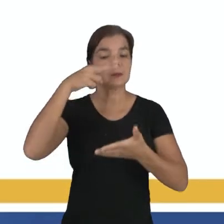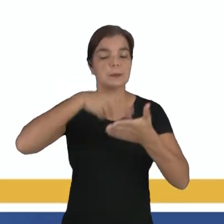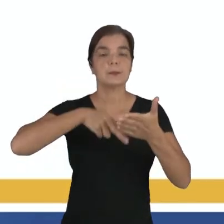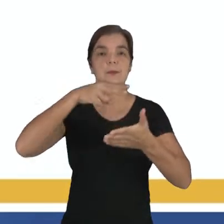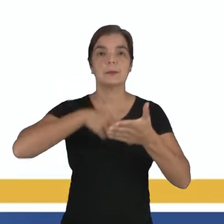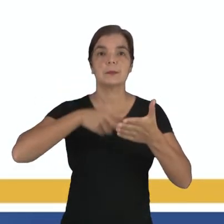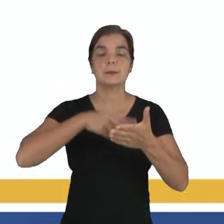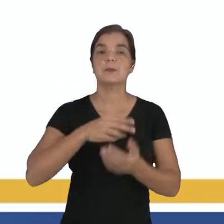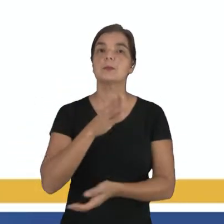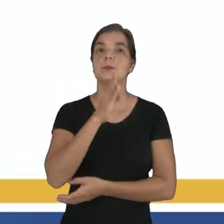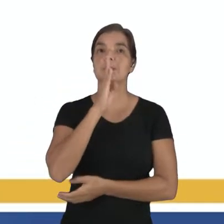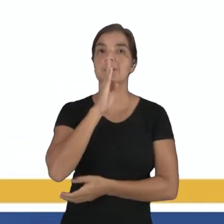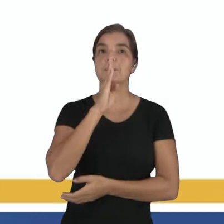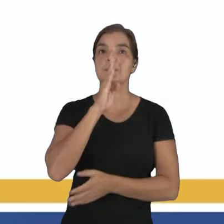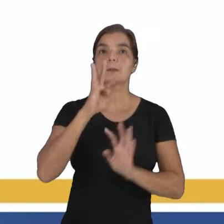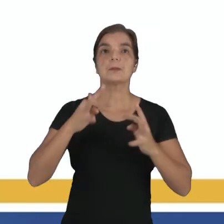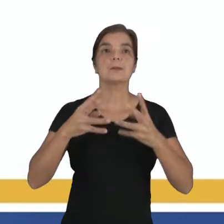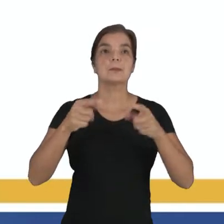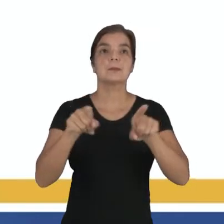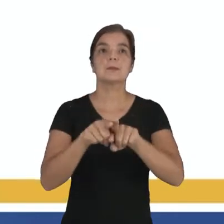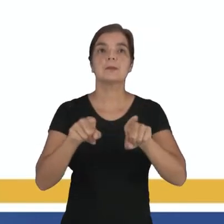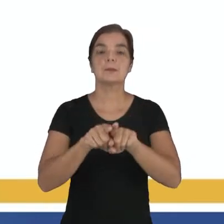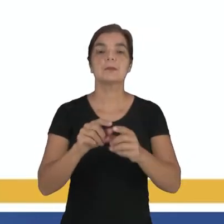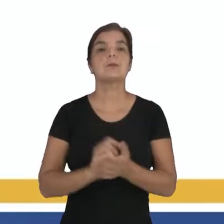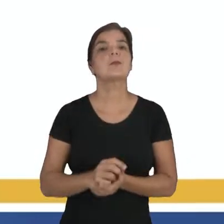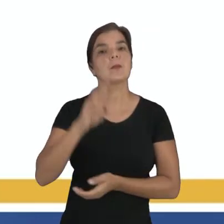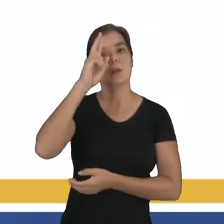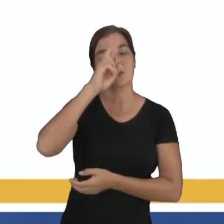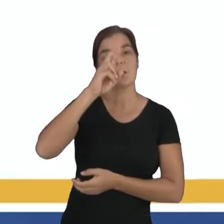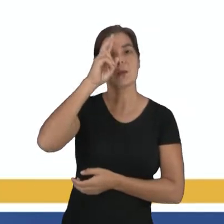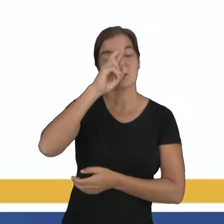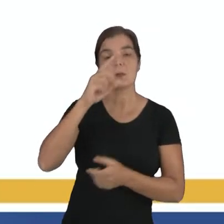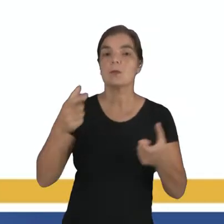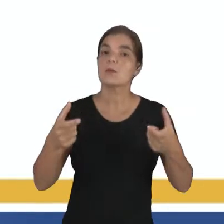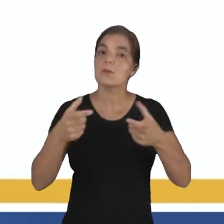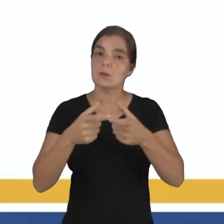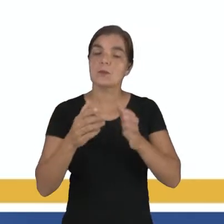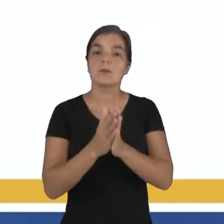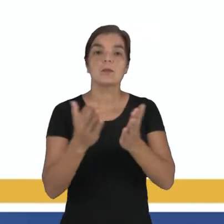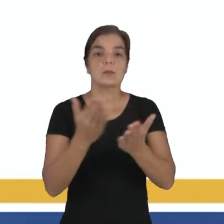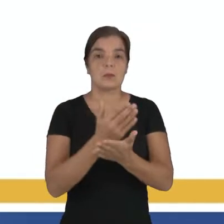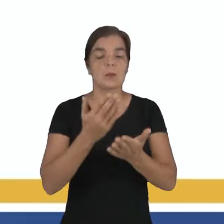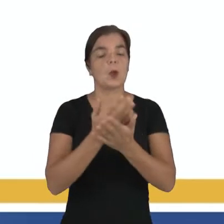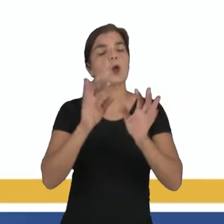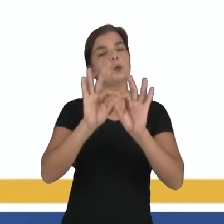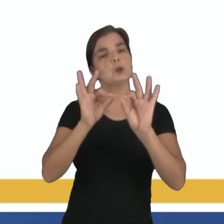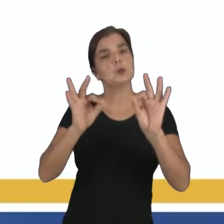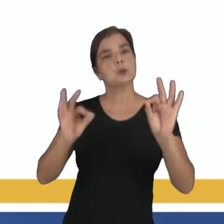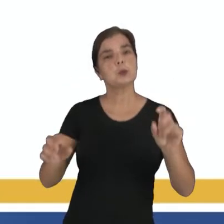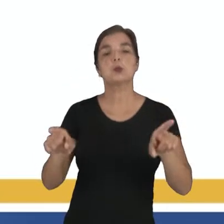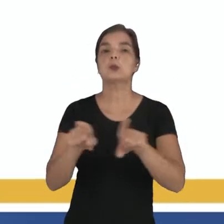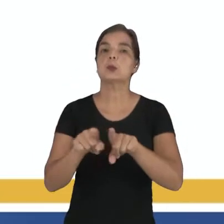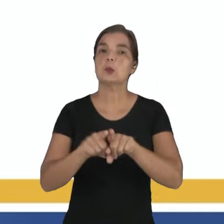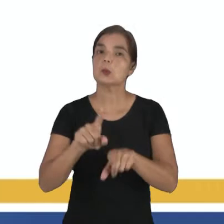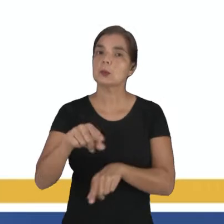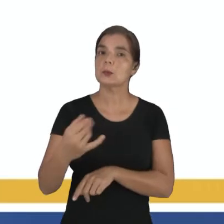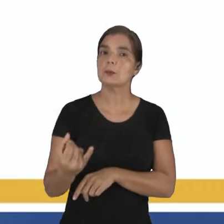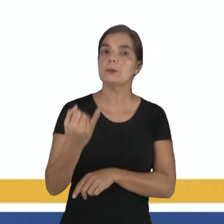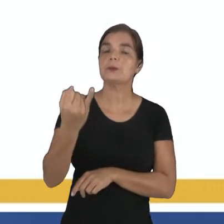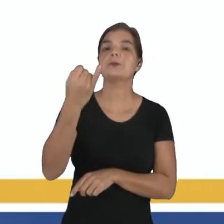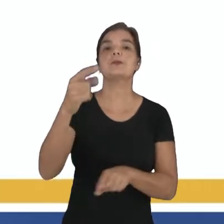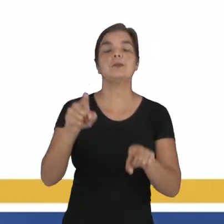do texto por completo. No caso, há histórias mais curtas, e há livros mais extensos. Importante que